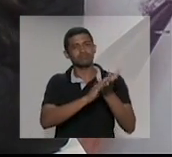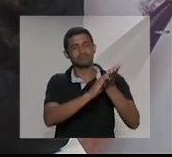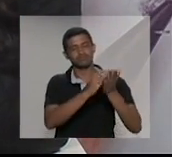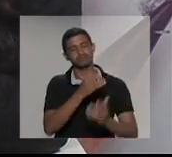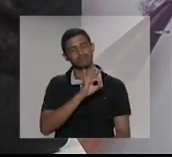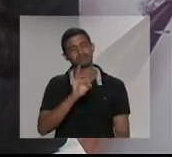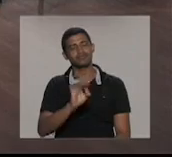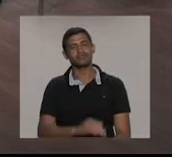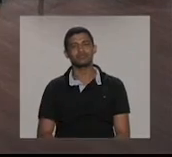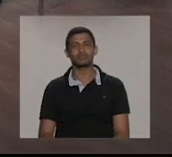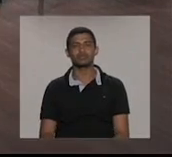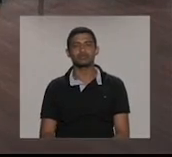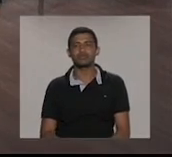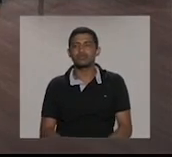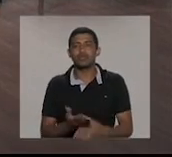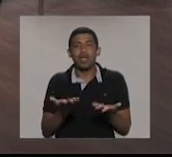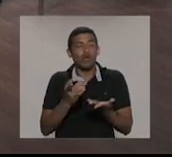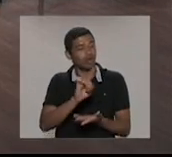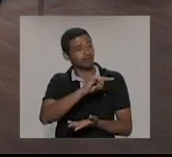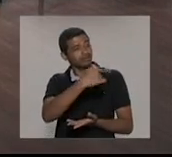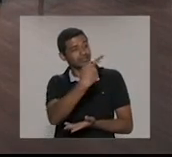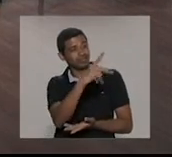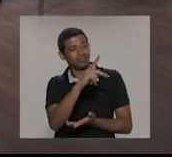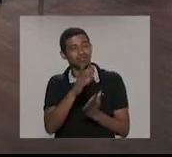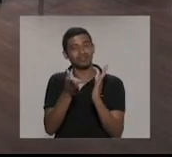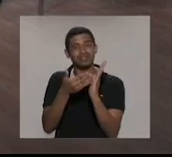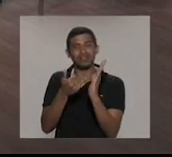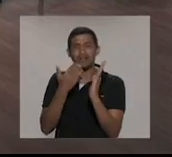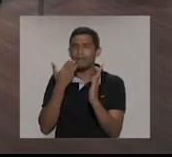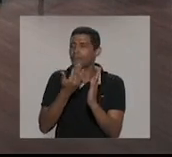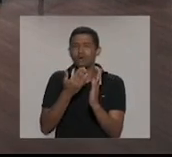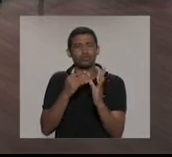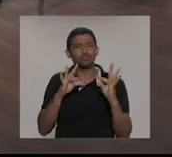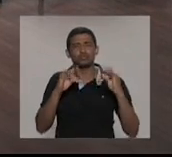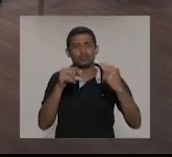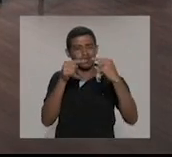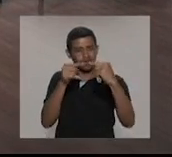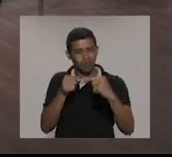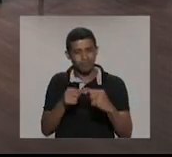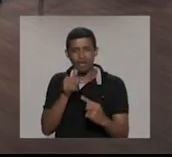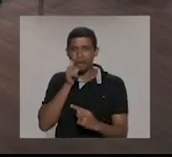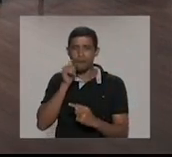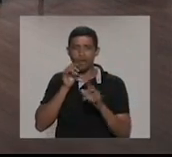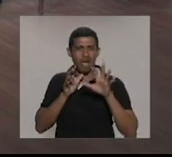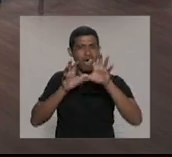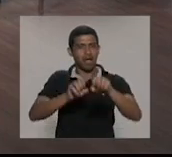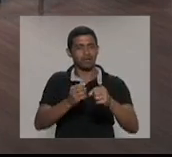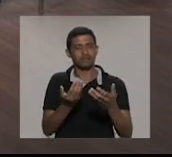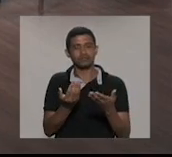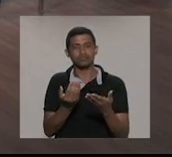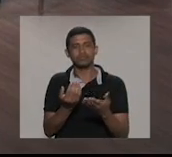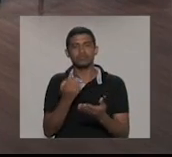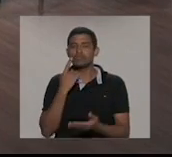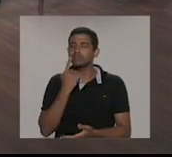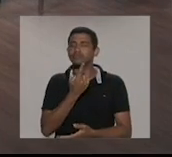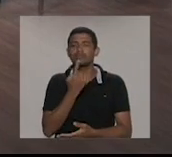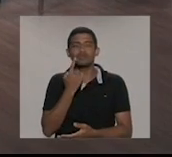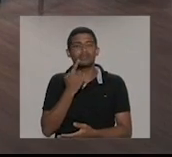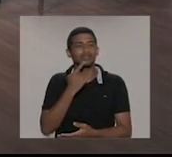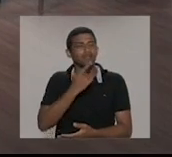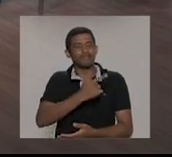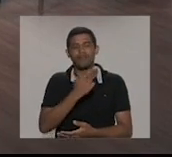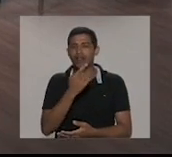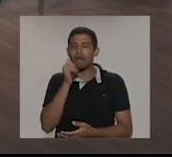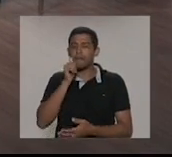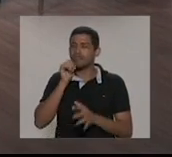parabéns. Também. Parabéns. Vamos para o teu livro, que eu acho que tem tudo a ver com mulher selvagem. Uma mulher